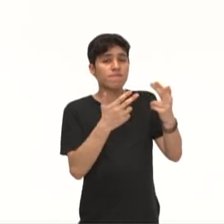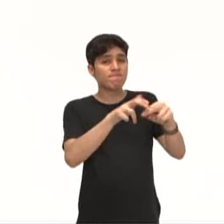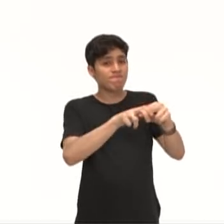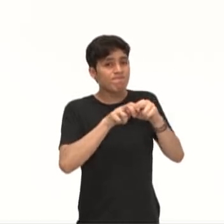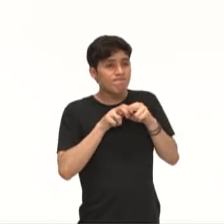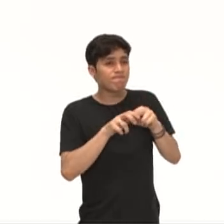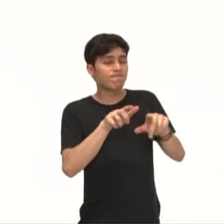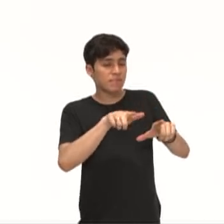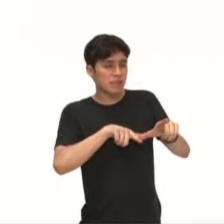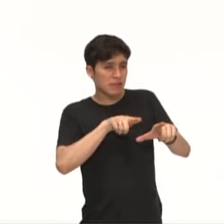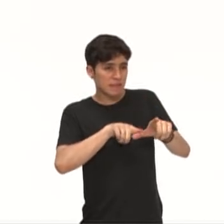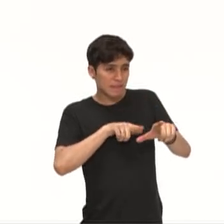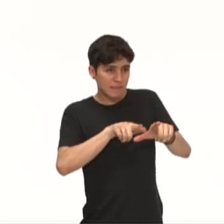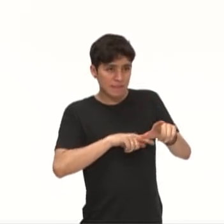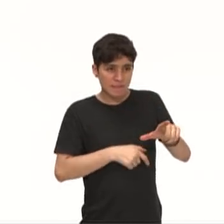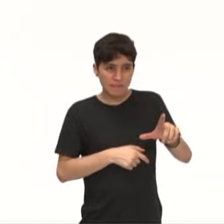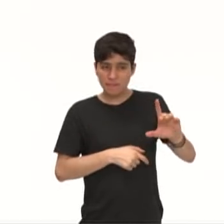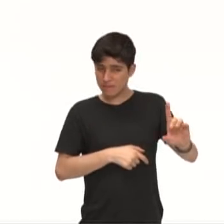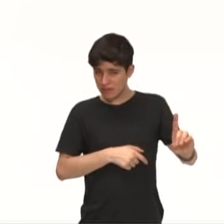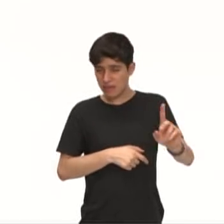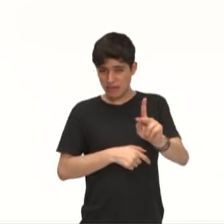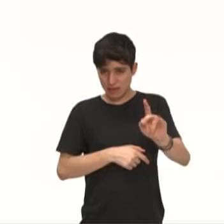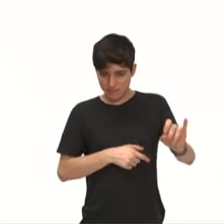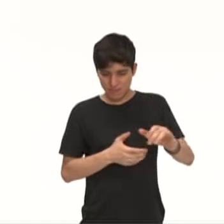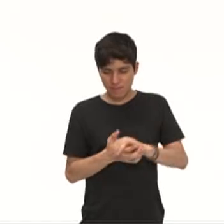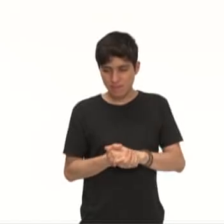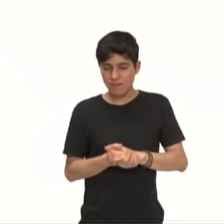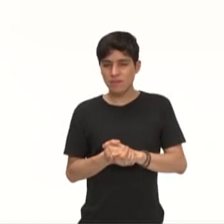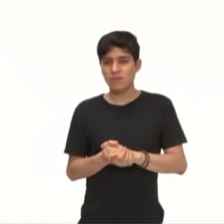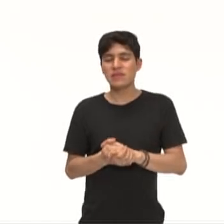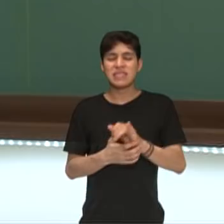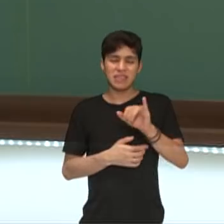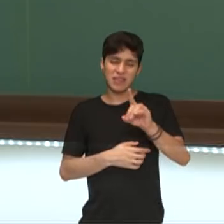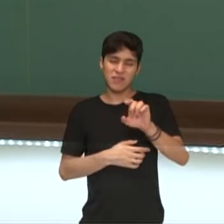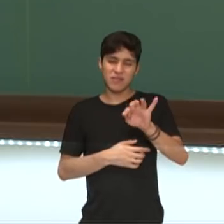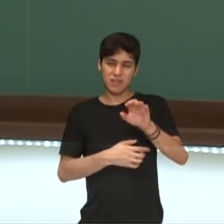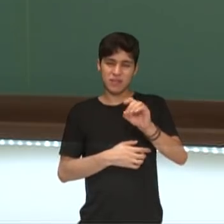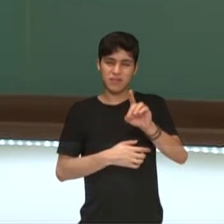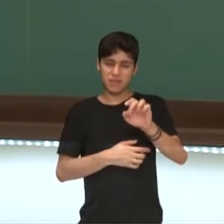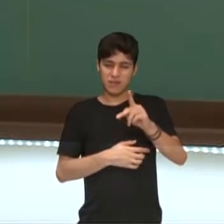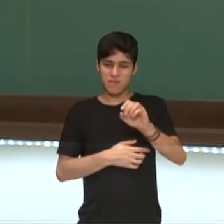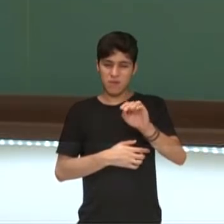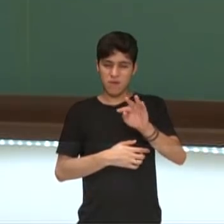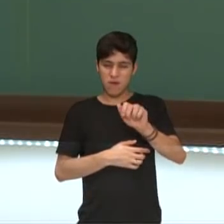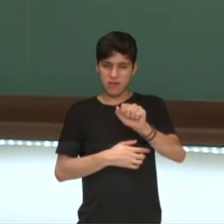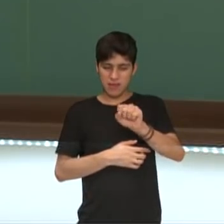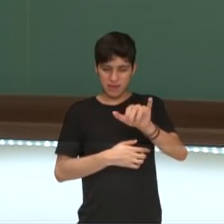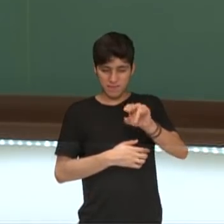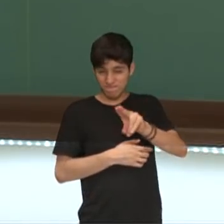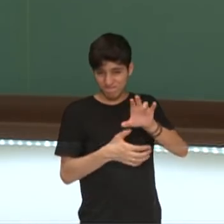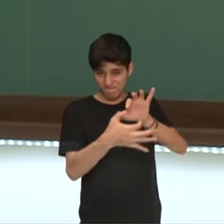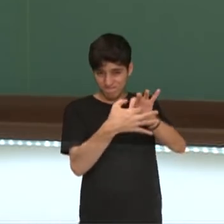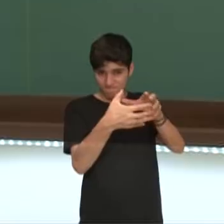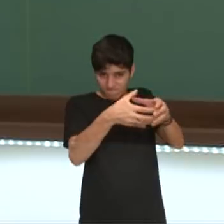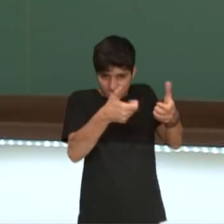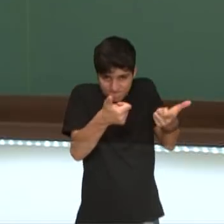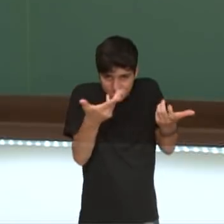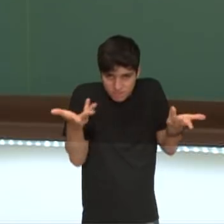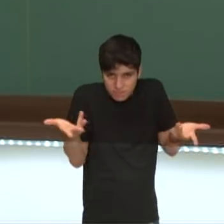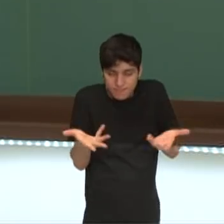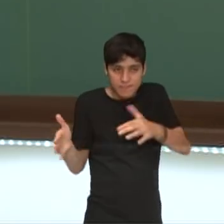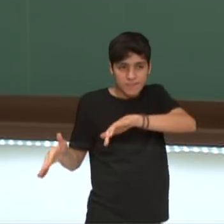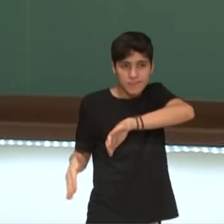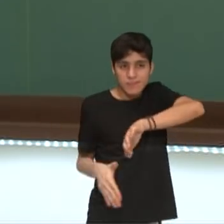D, Ki, como a gente viu lá atrás, iodeto de potássio. Continuando aqui, gente. Característica